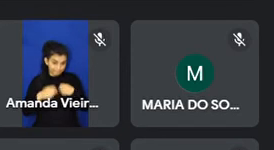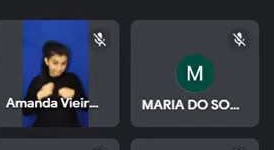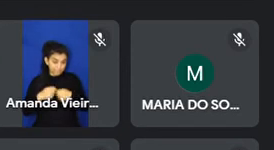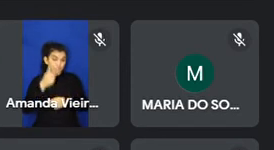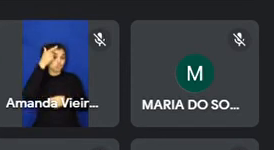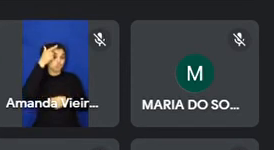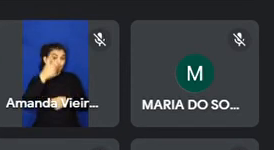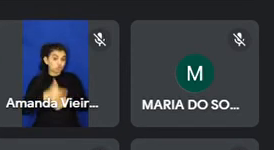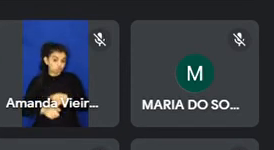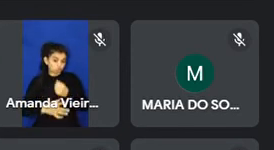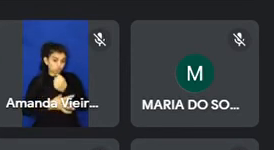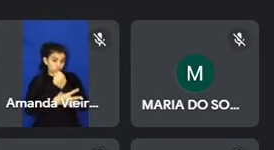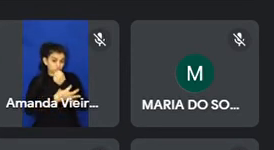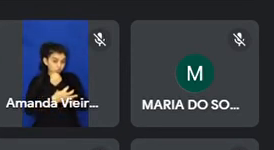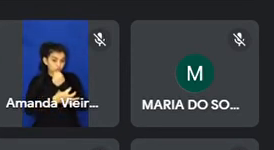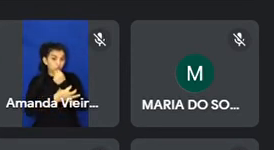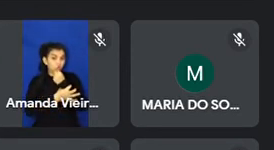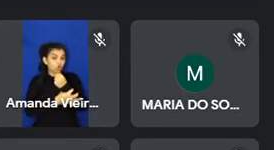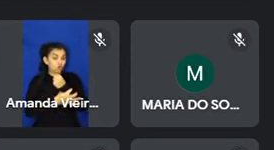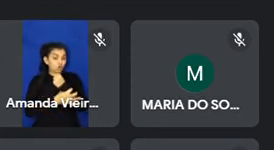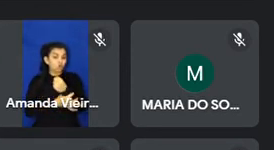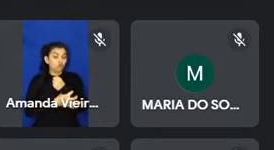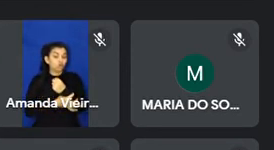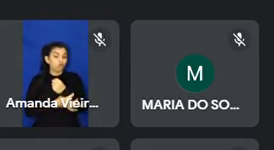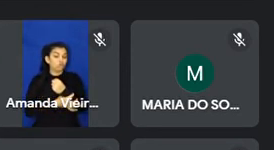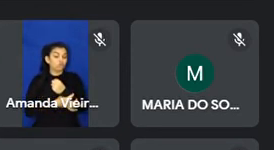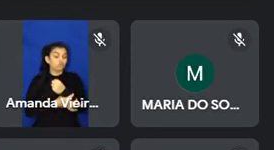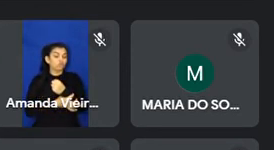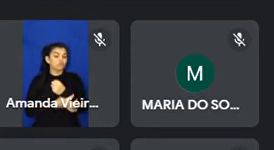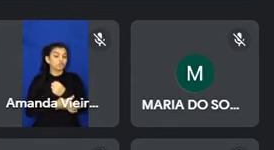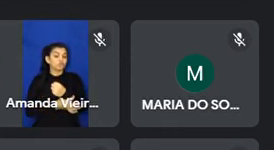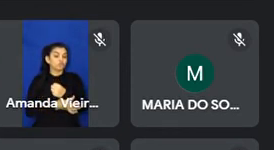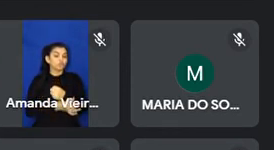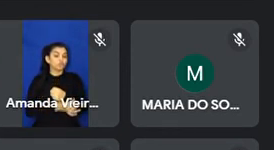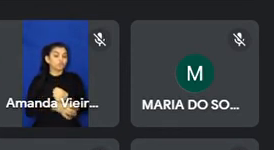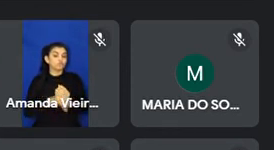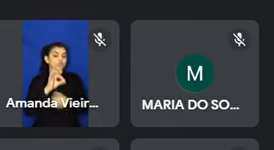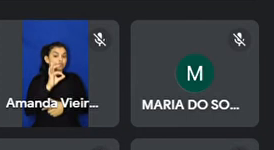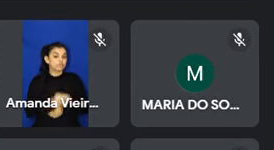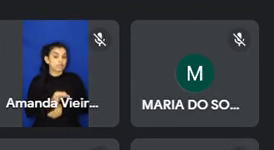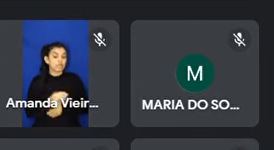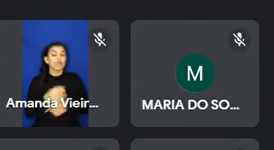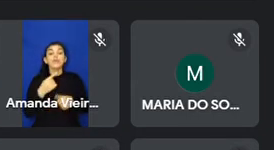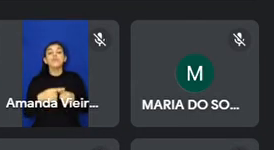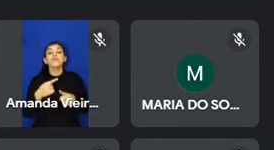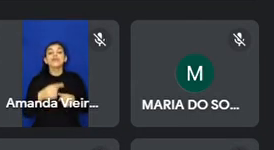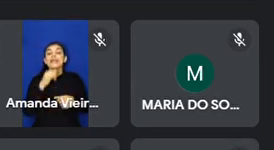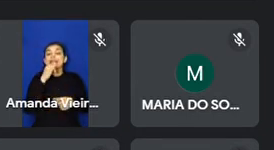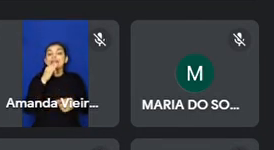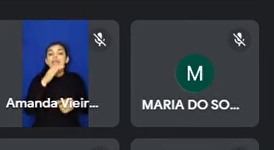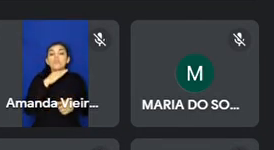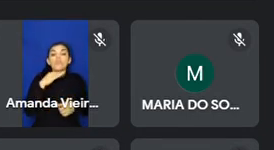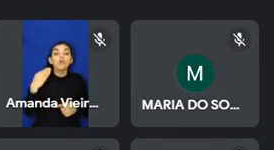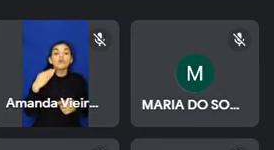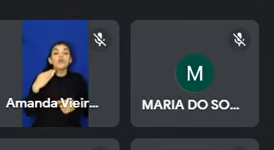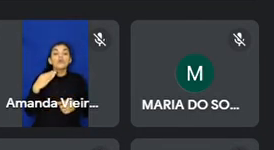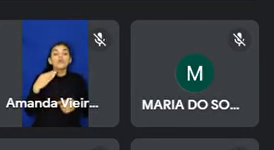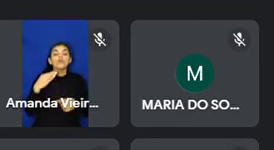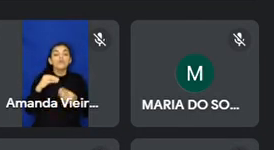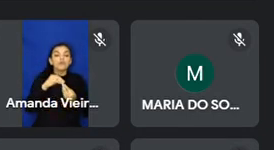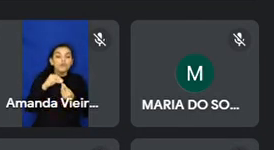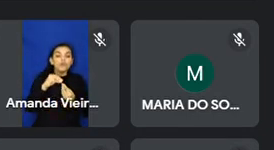gente garantir que, porque quando a gente pega o organismo morto, inativo, significa que eu estou utilizando o vírus